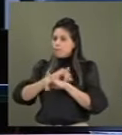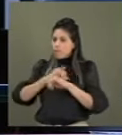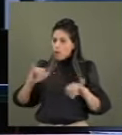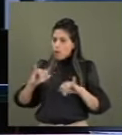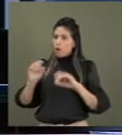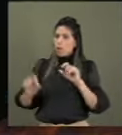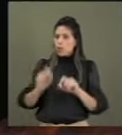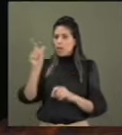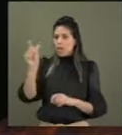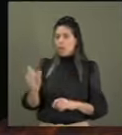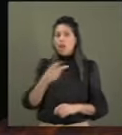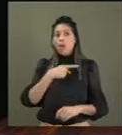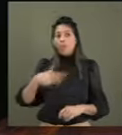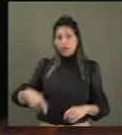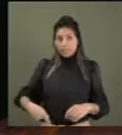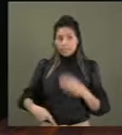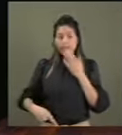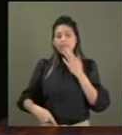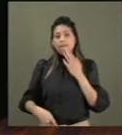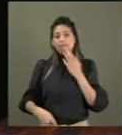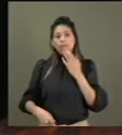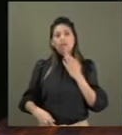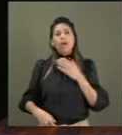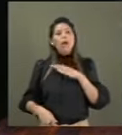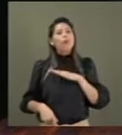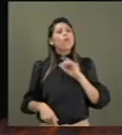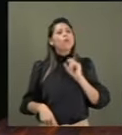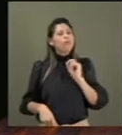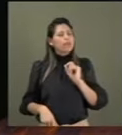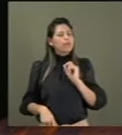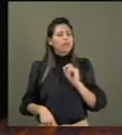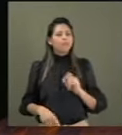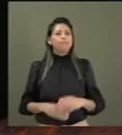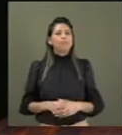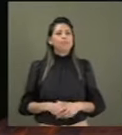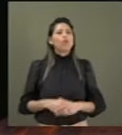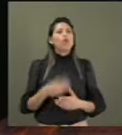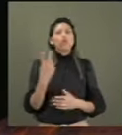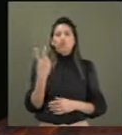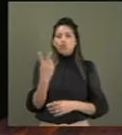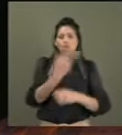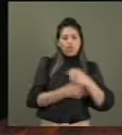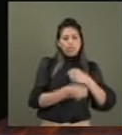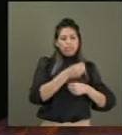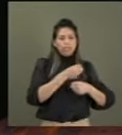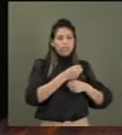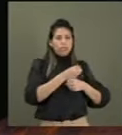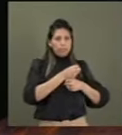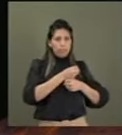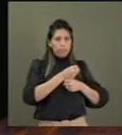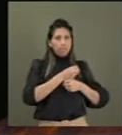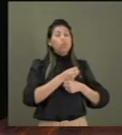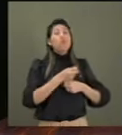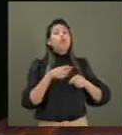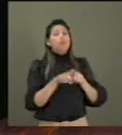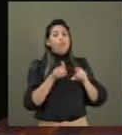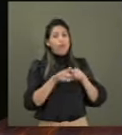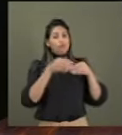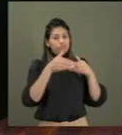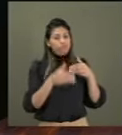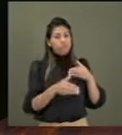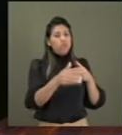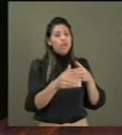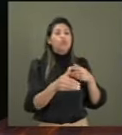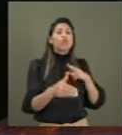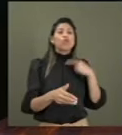mesa foi uma das mais produtivas, tanto os 2 anos passados como o período atual. Aprovamos